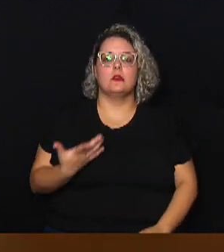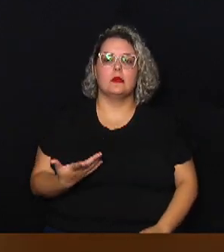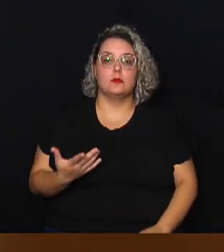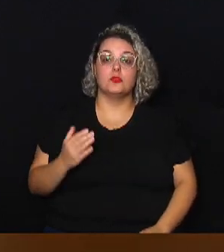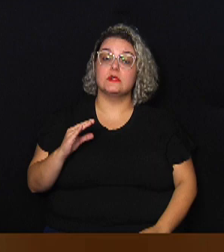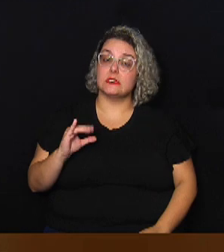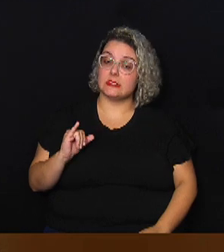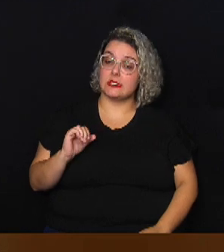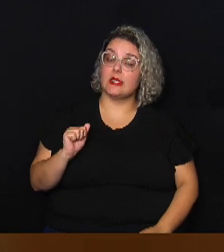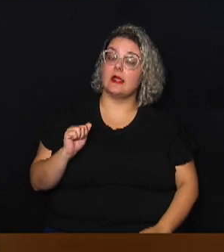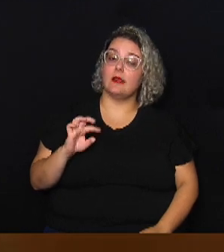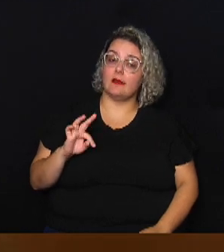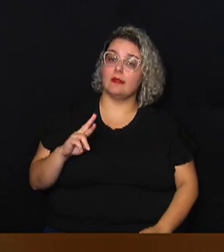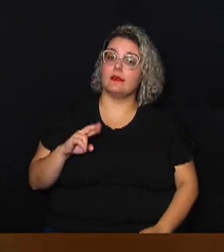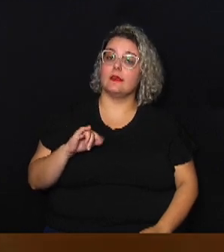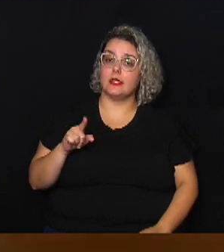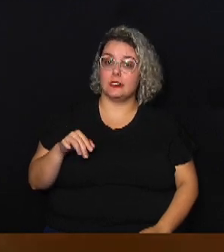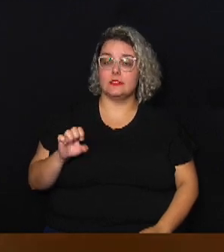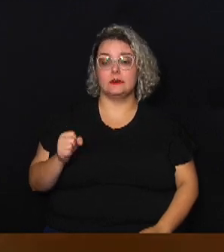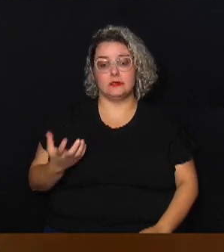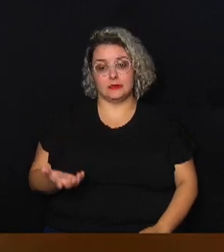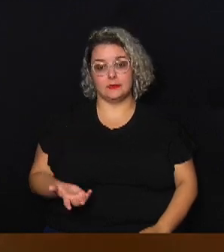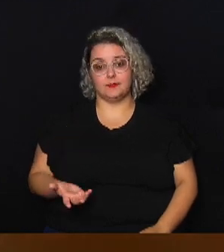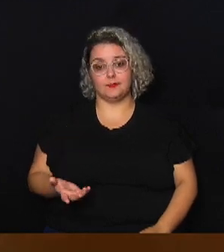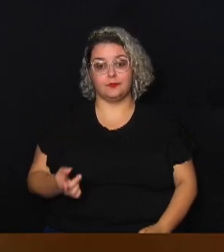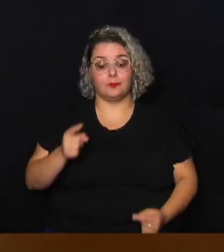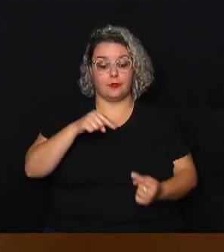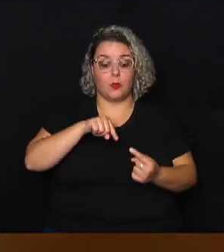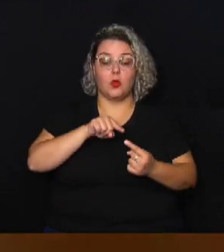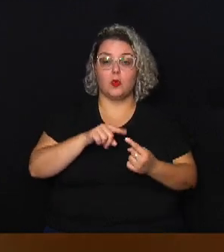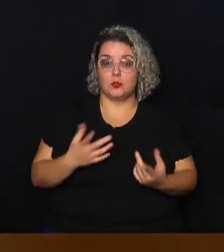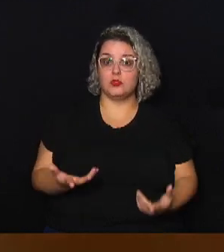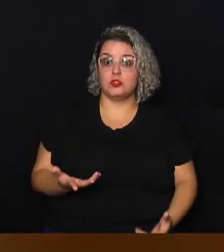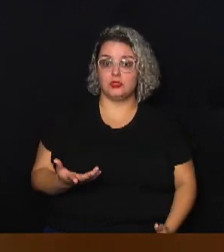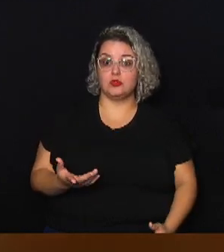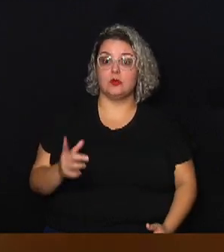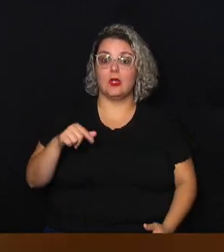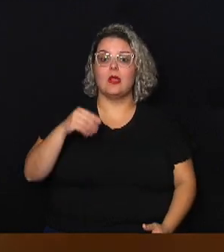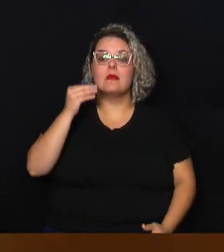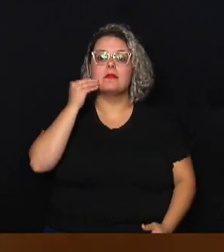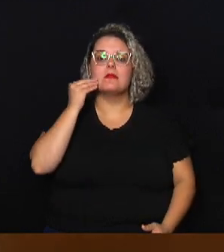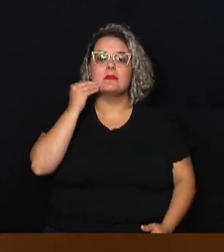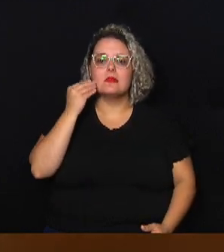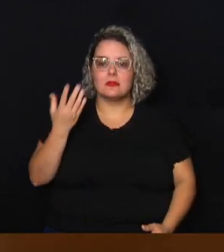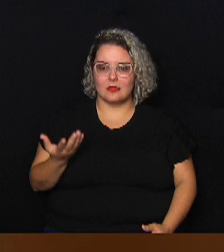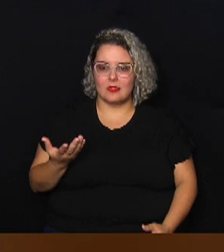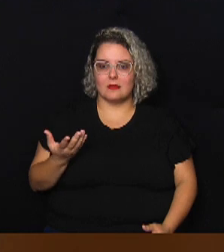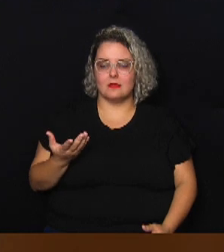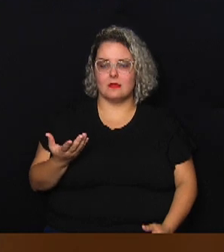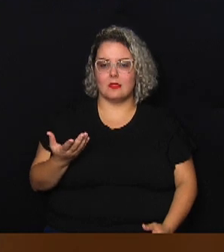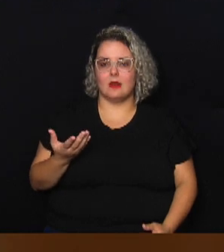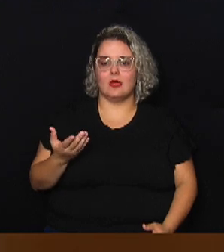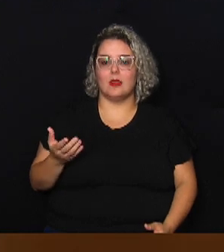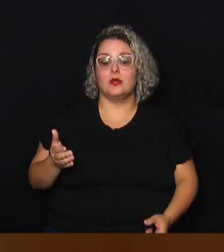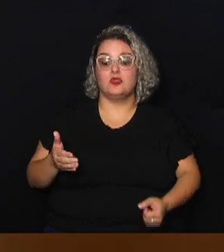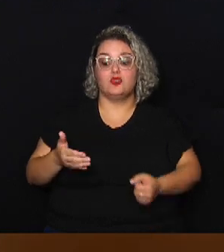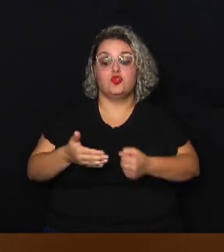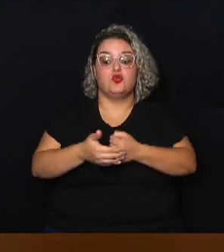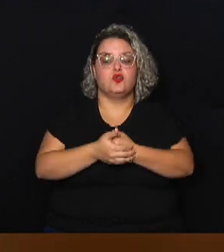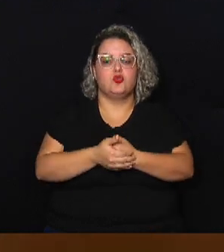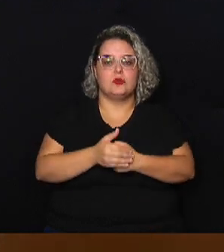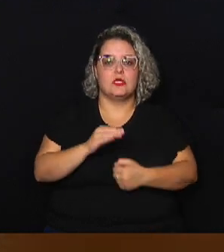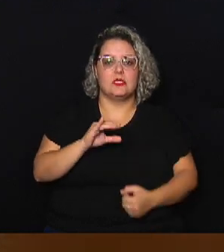cicatrizes. E o objetivo da cirurgia plástica é tentar ocultar essas cicatrizes, ocultar